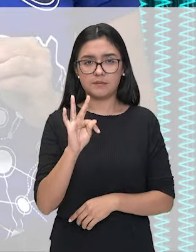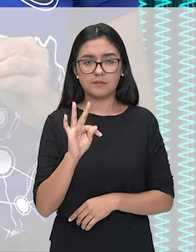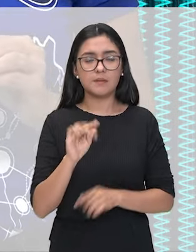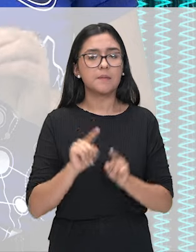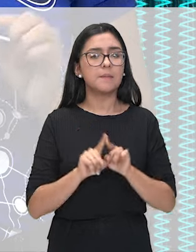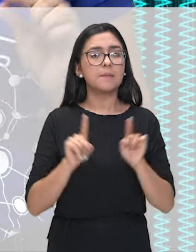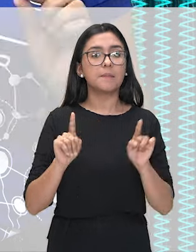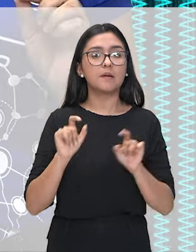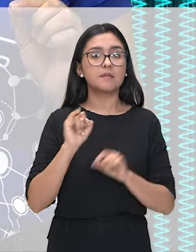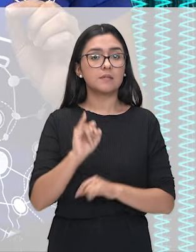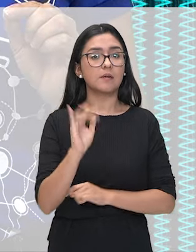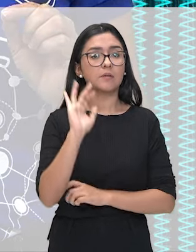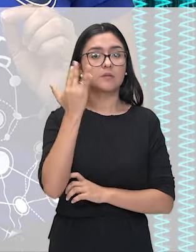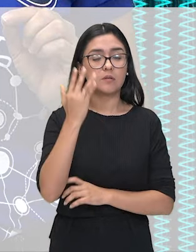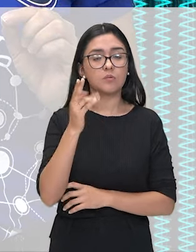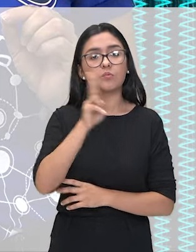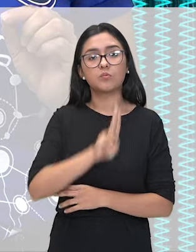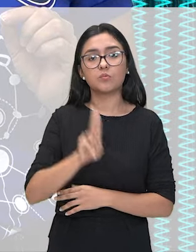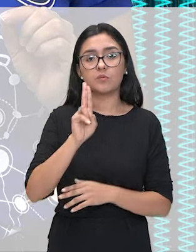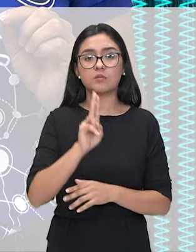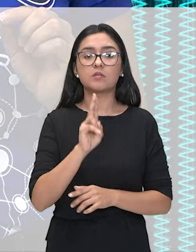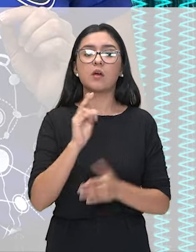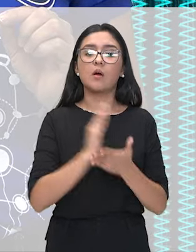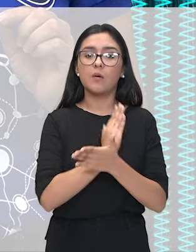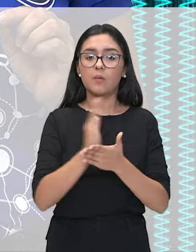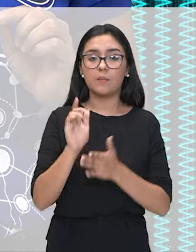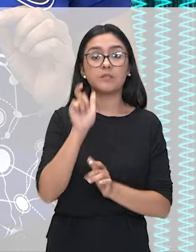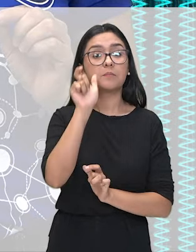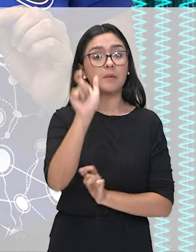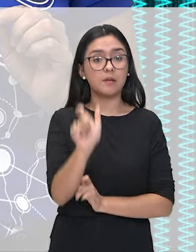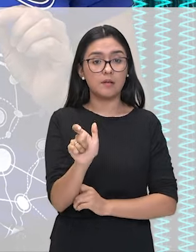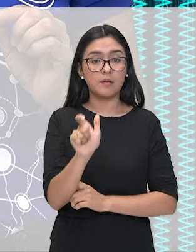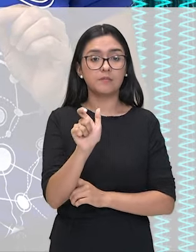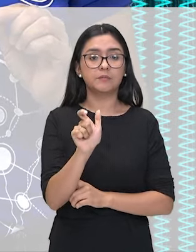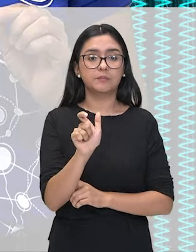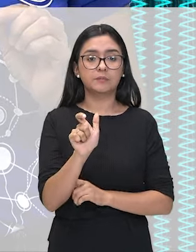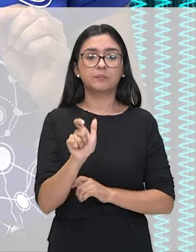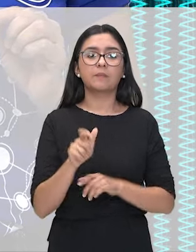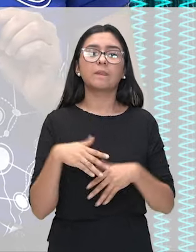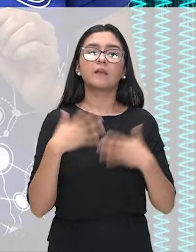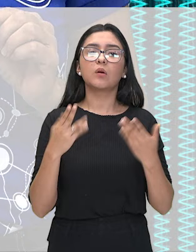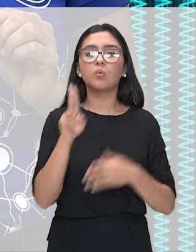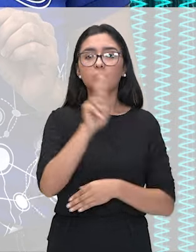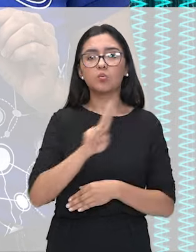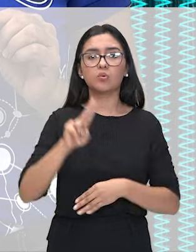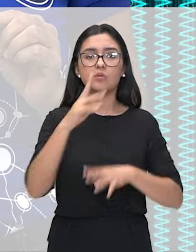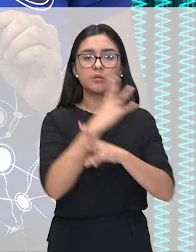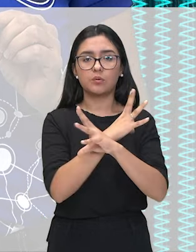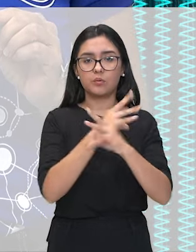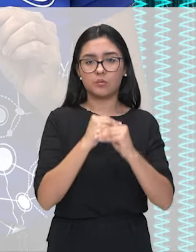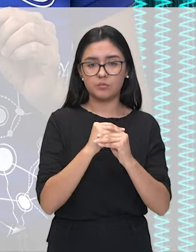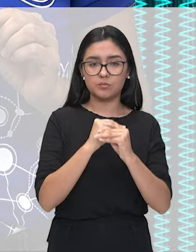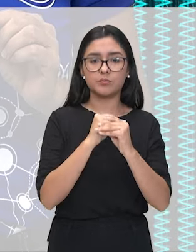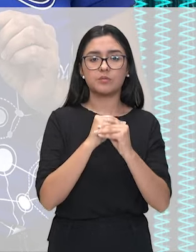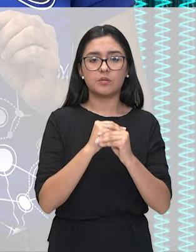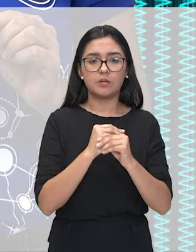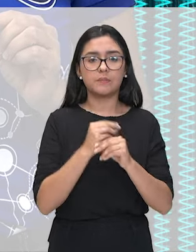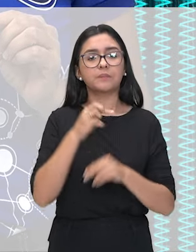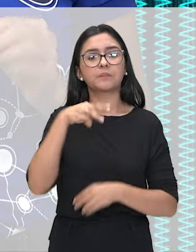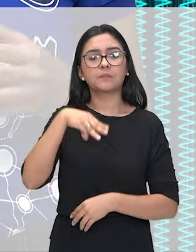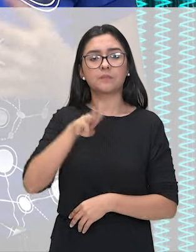acontece isso a gente utiliza algumas palavras Ó nesses casos geralmente usa-se a conjunção